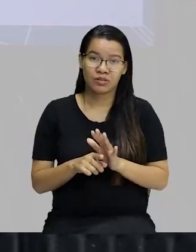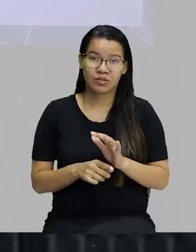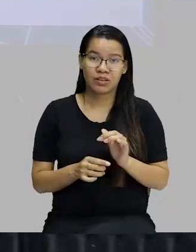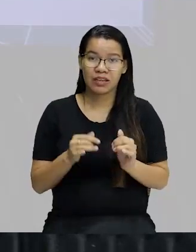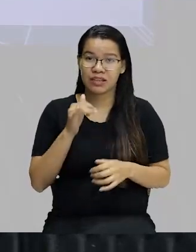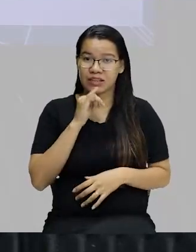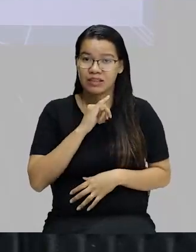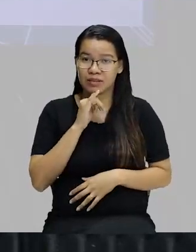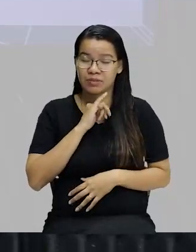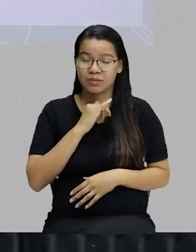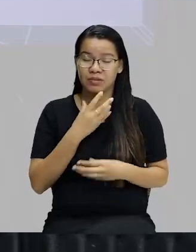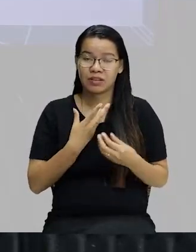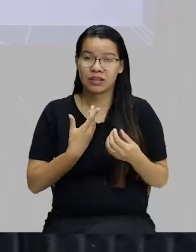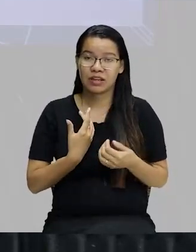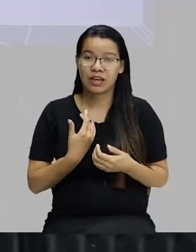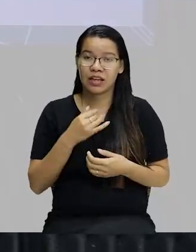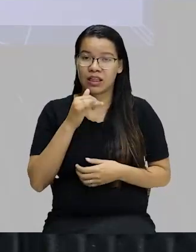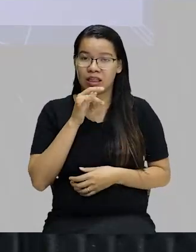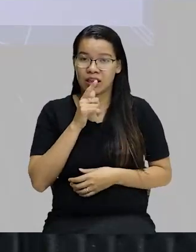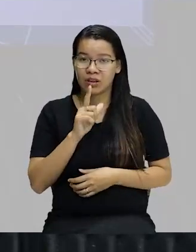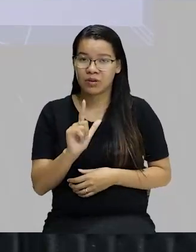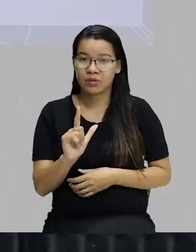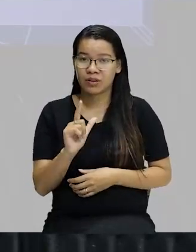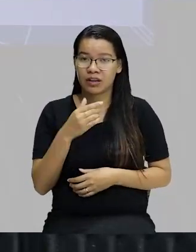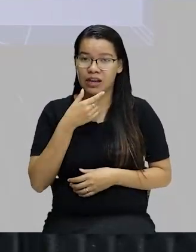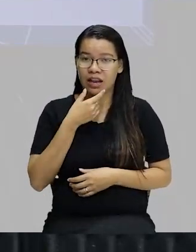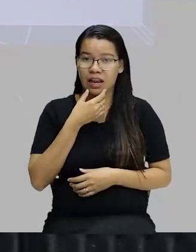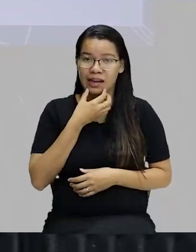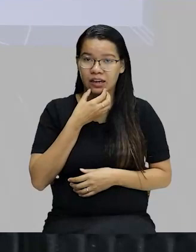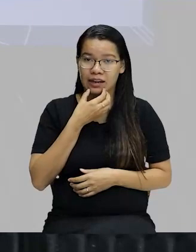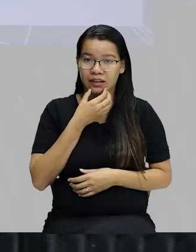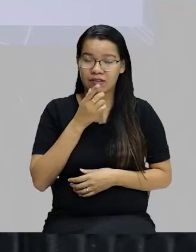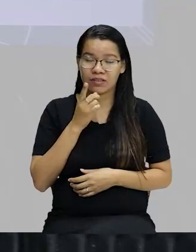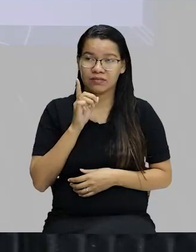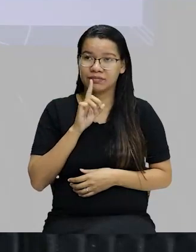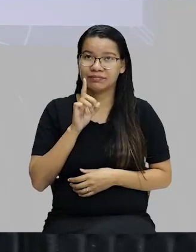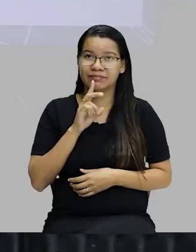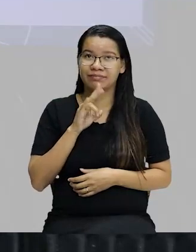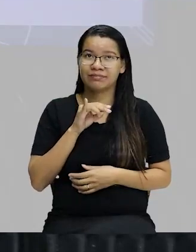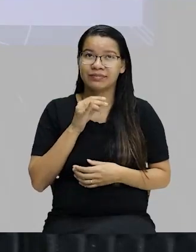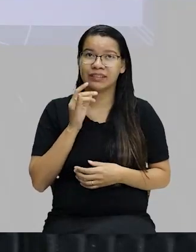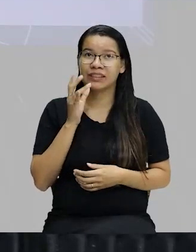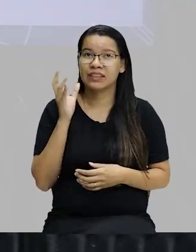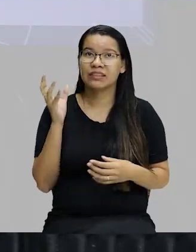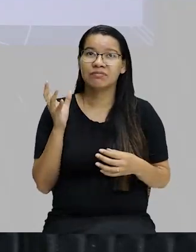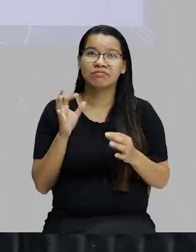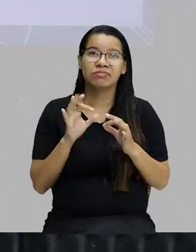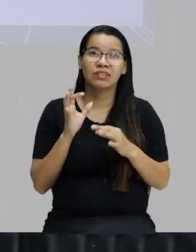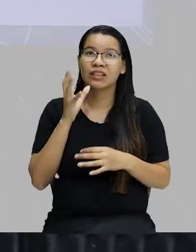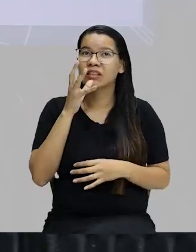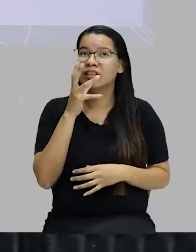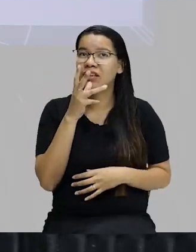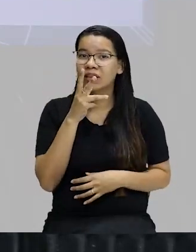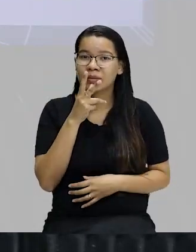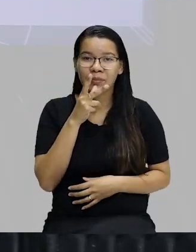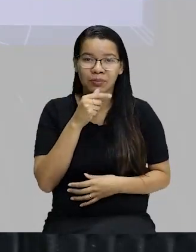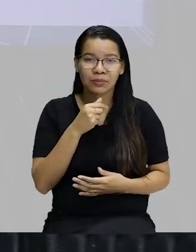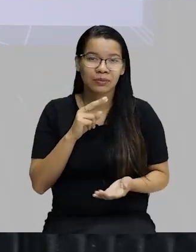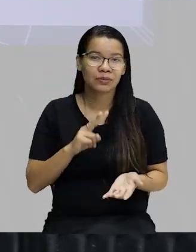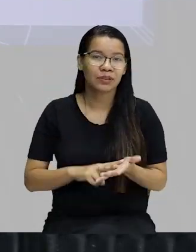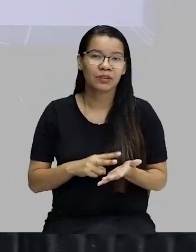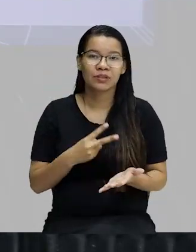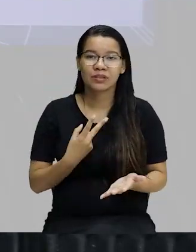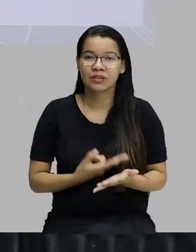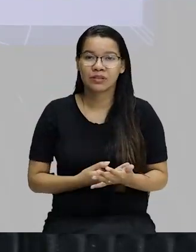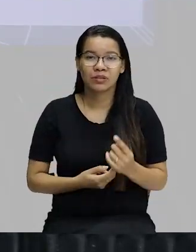exemplo. No caso da língua inglesa, você não vai ficar muito tempo tentando traduzir o texto para responder uma questão. Então, o importante da estratégia de